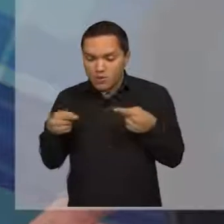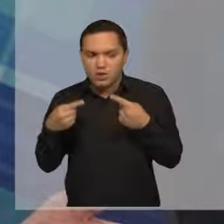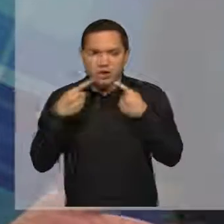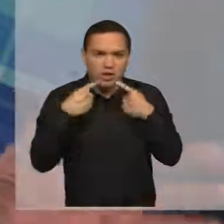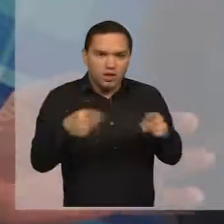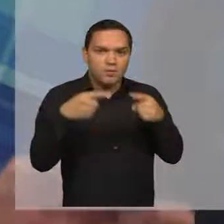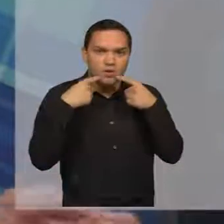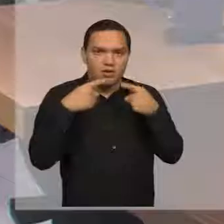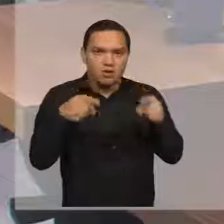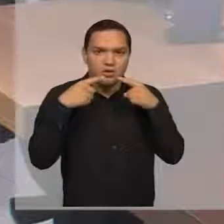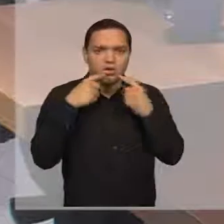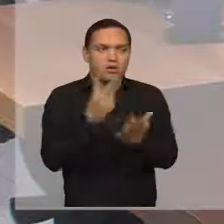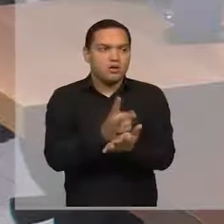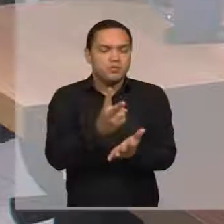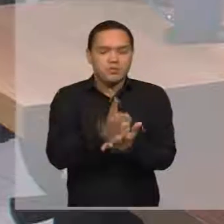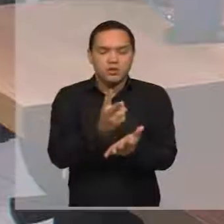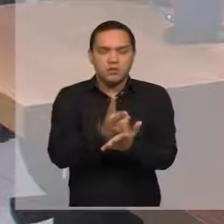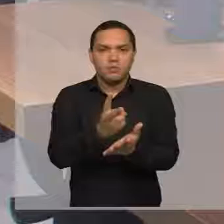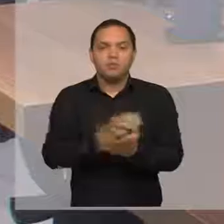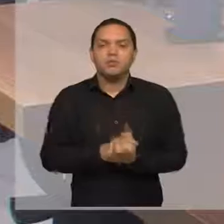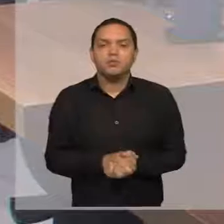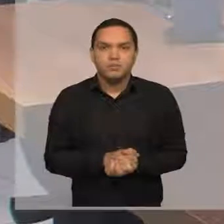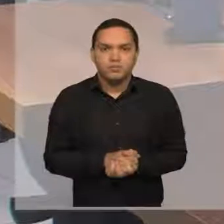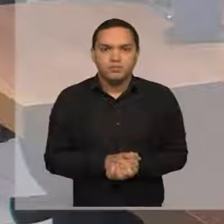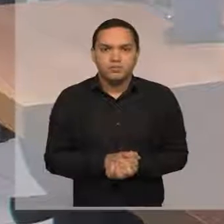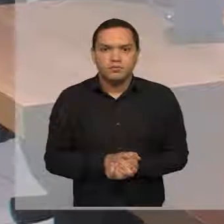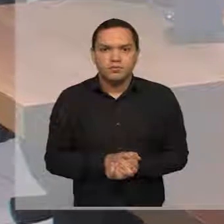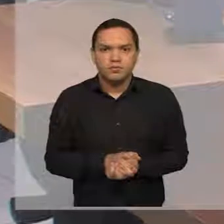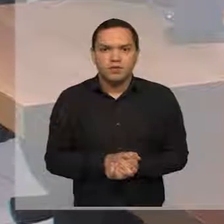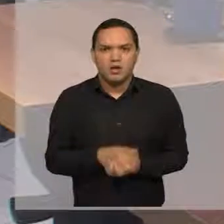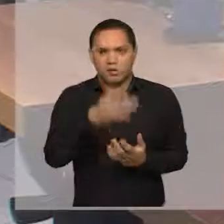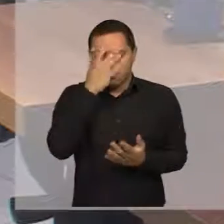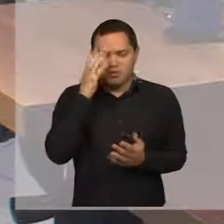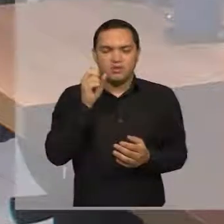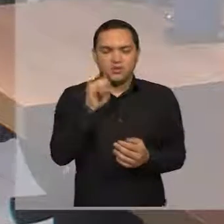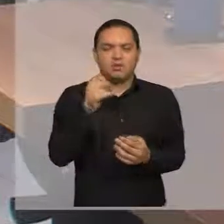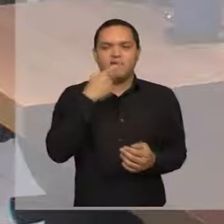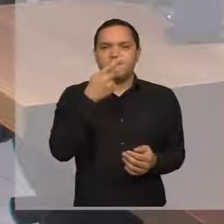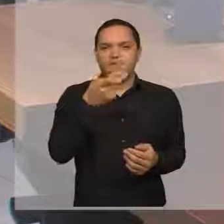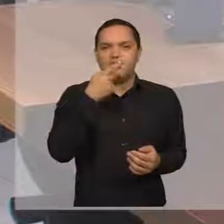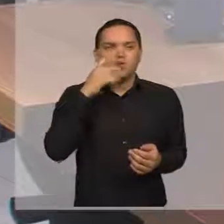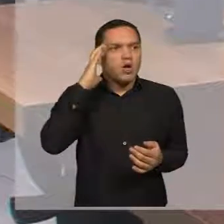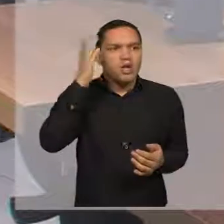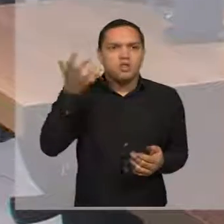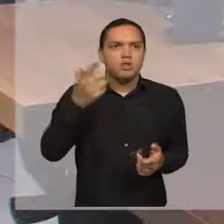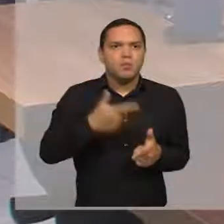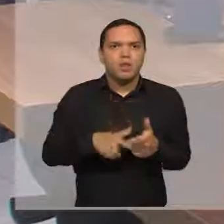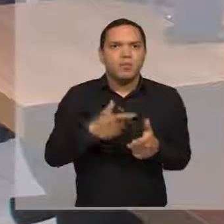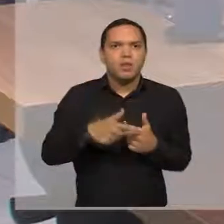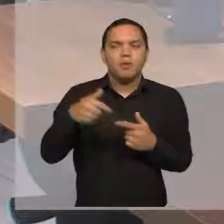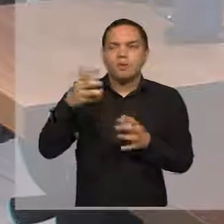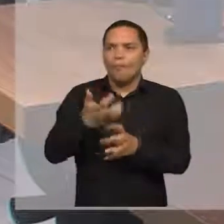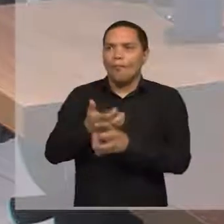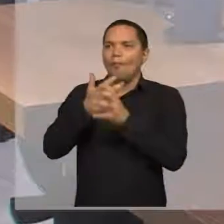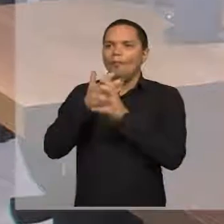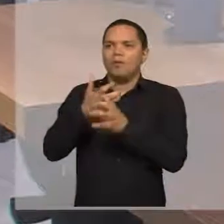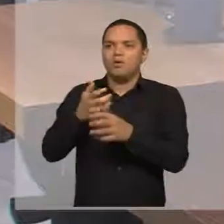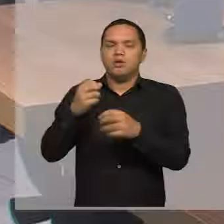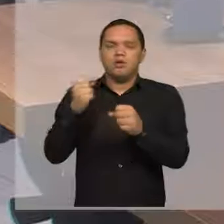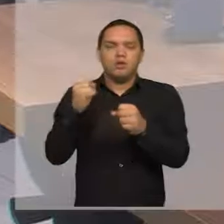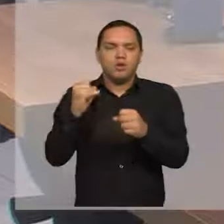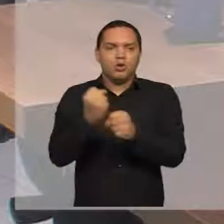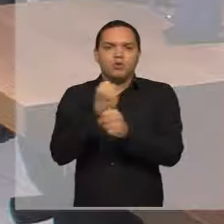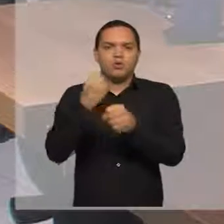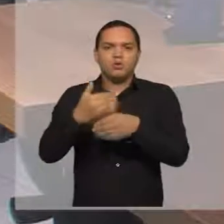Diga-se. Registre, ou não. É verdade. Esse discurso de que não vai resolver o problema da seca do Nordeste com construção de